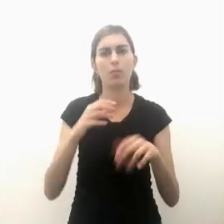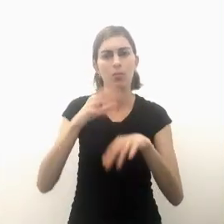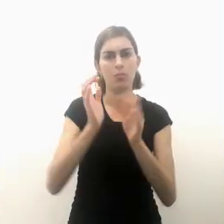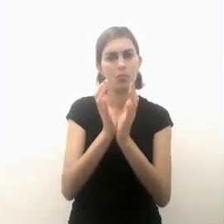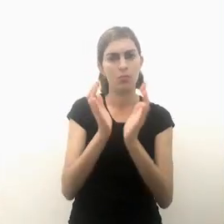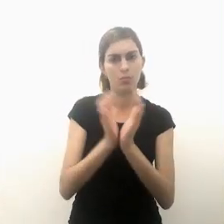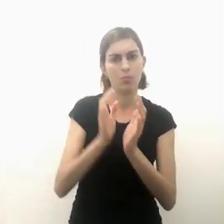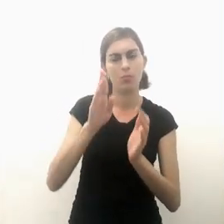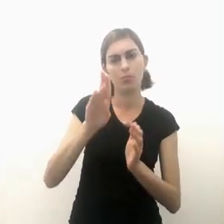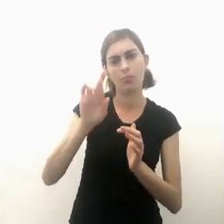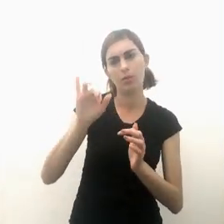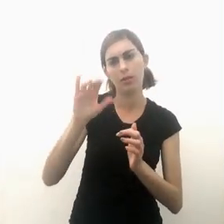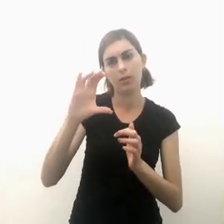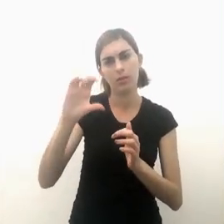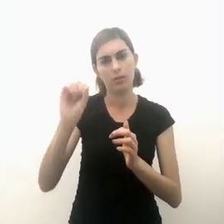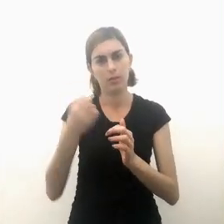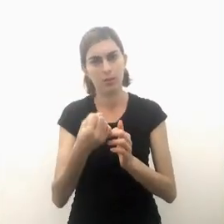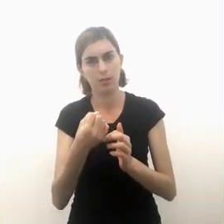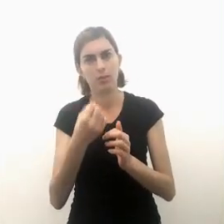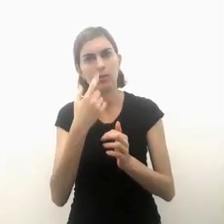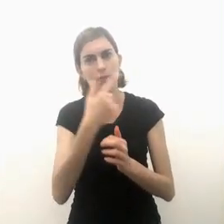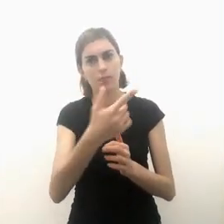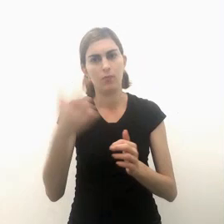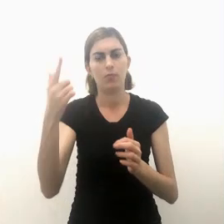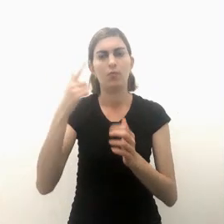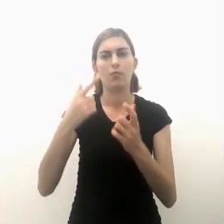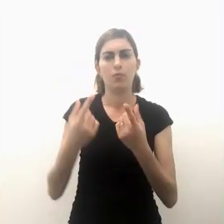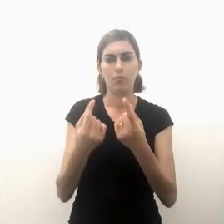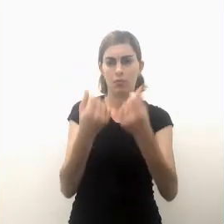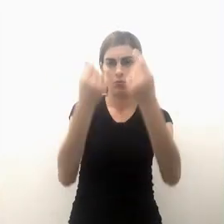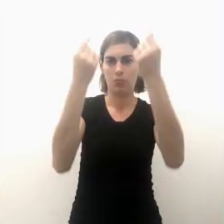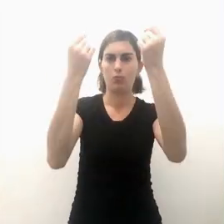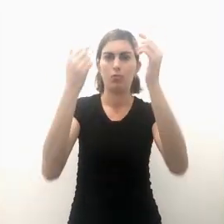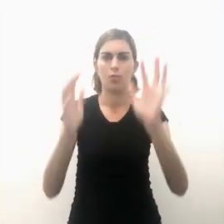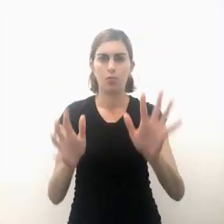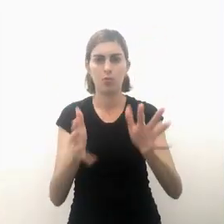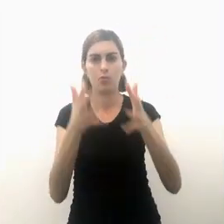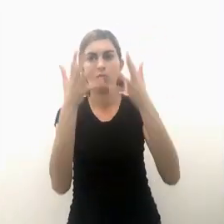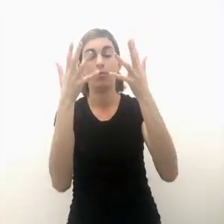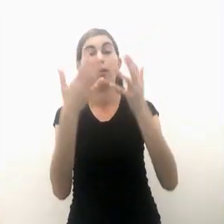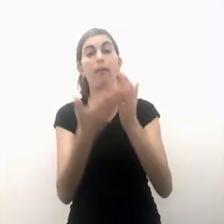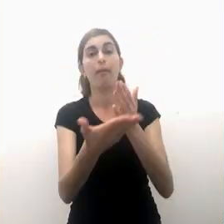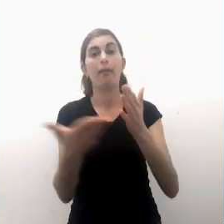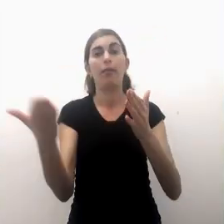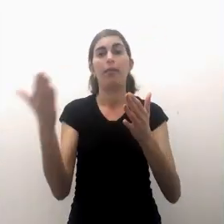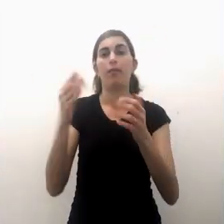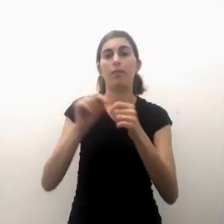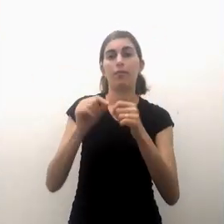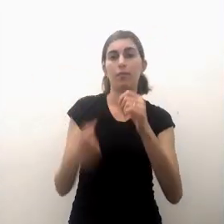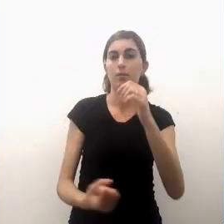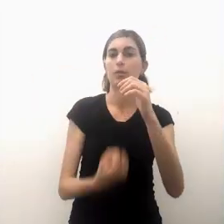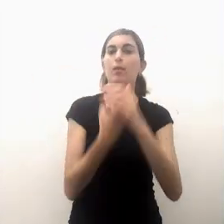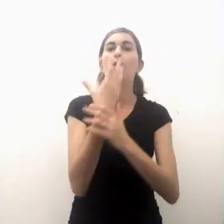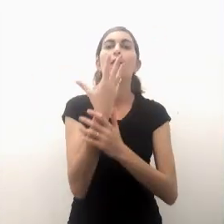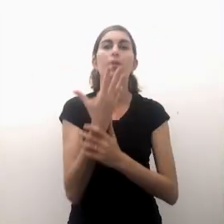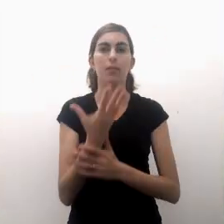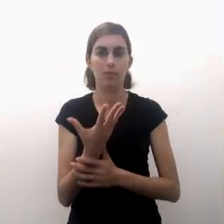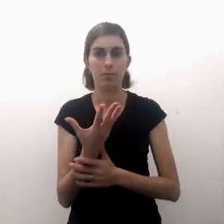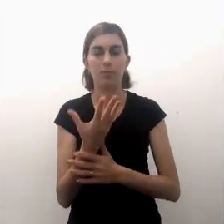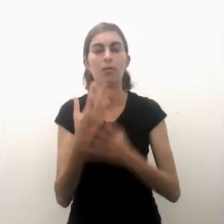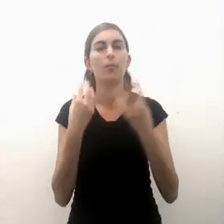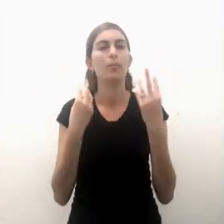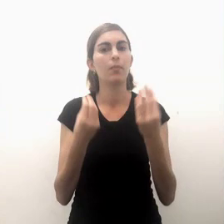esse grupo BRICS, tá, que funcionam com essas economias emergentes, eles vão ser criados,